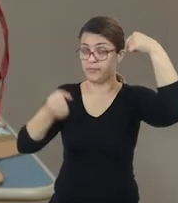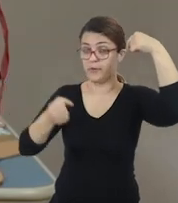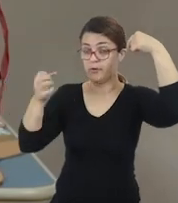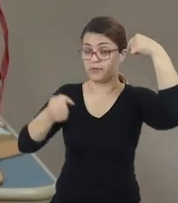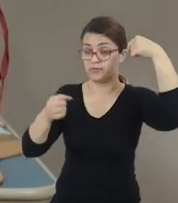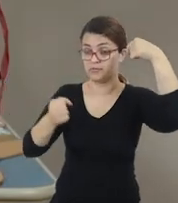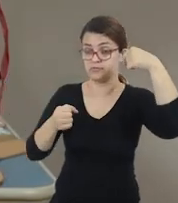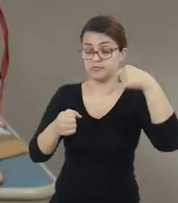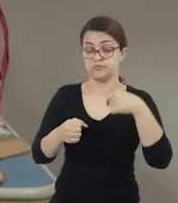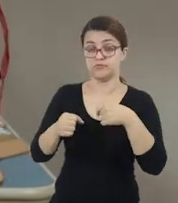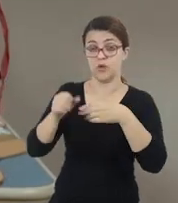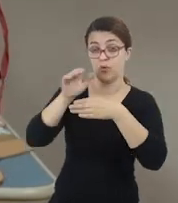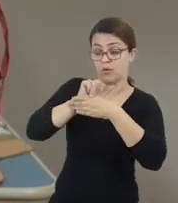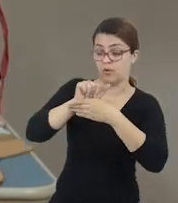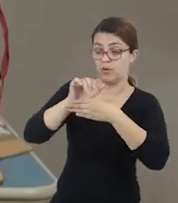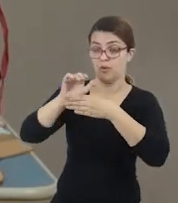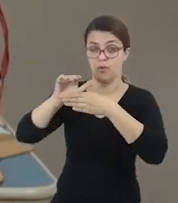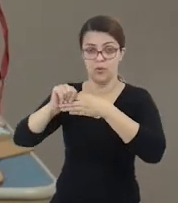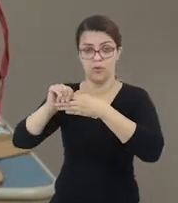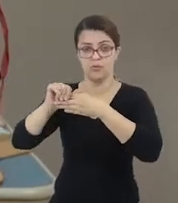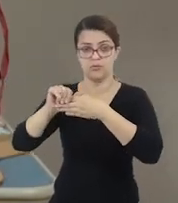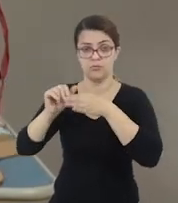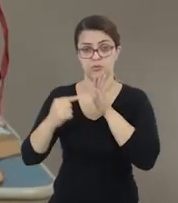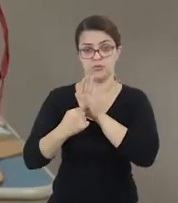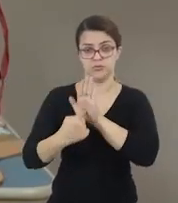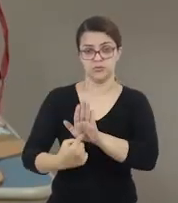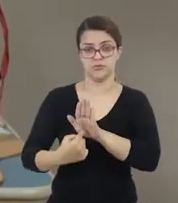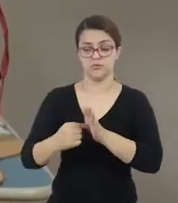colar aqui pra vocês